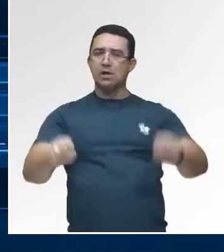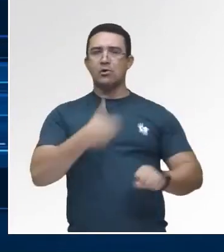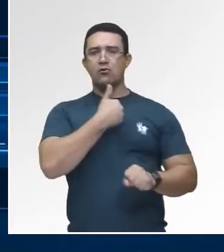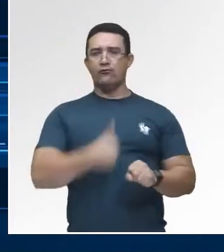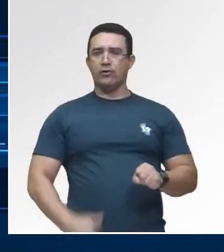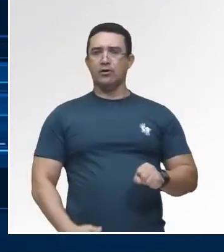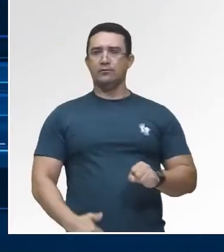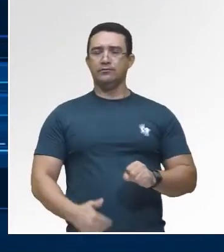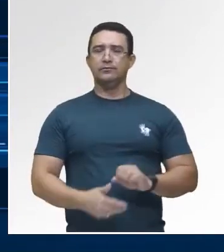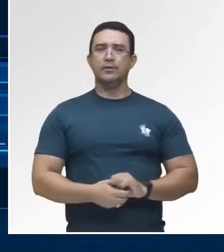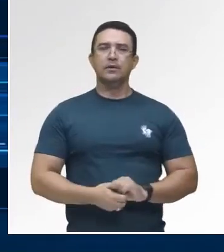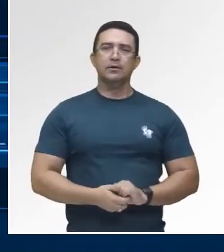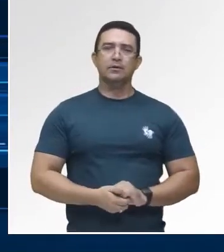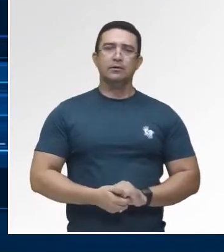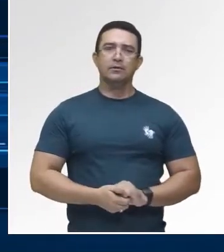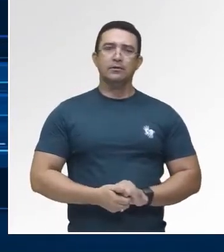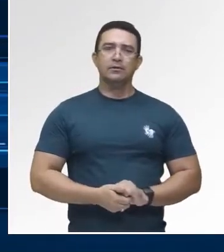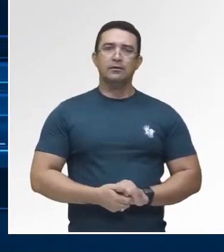Muito bem.